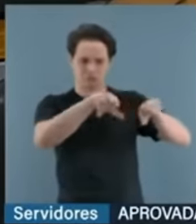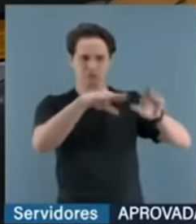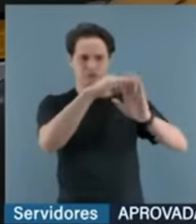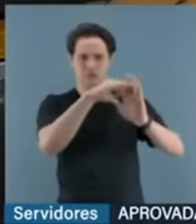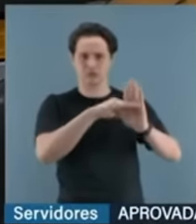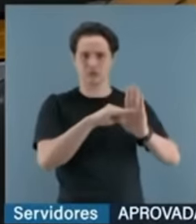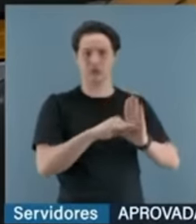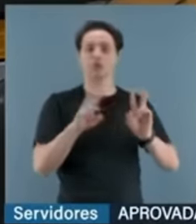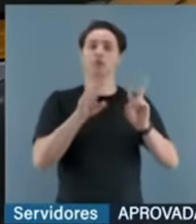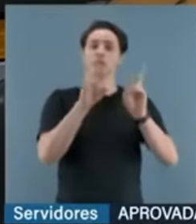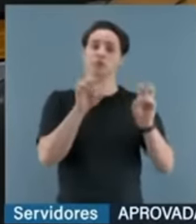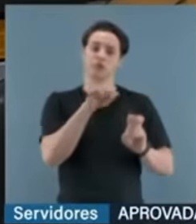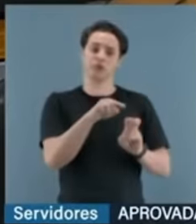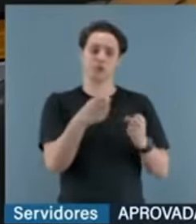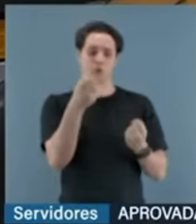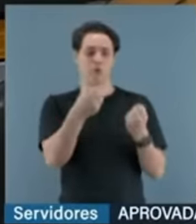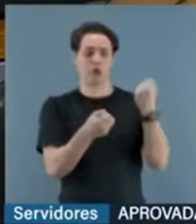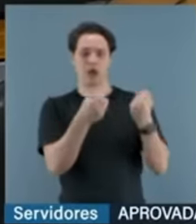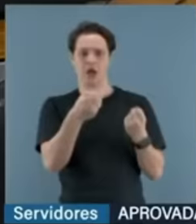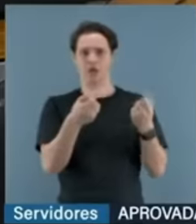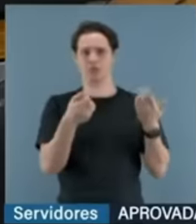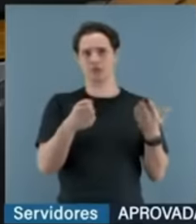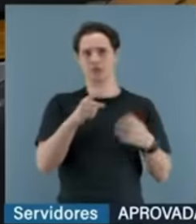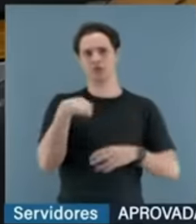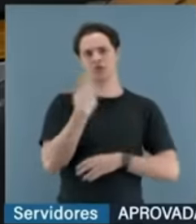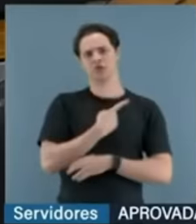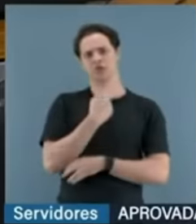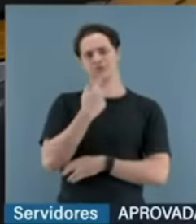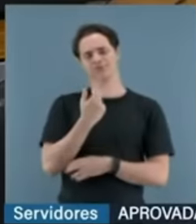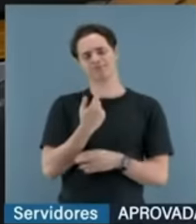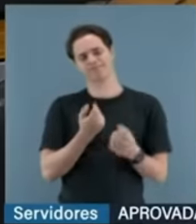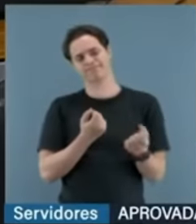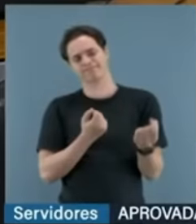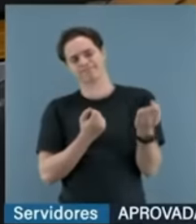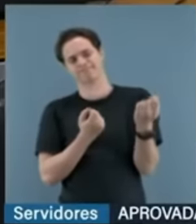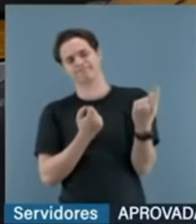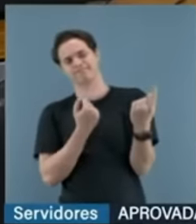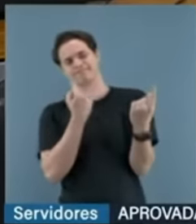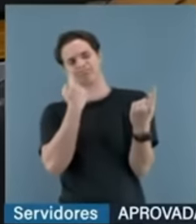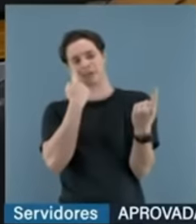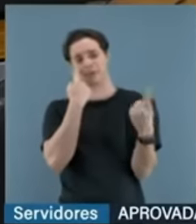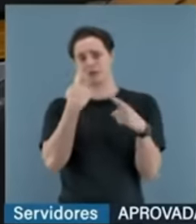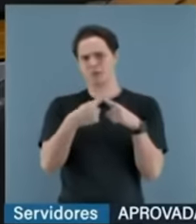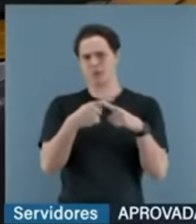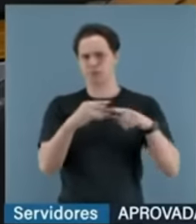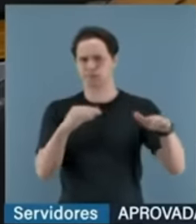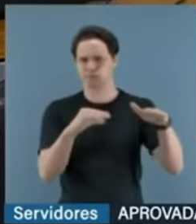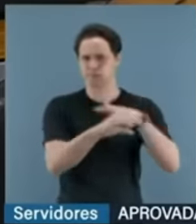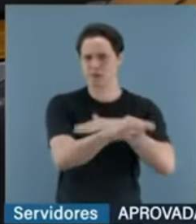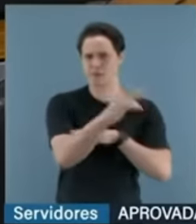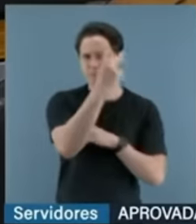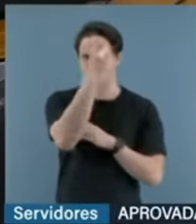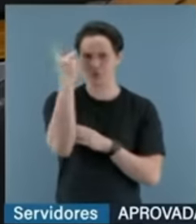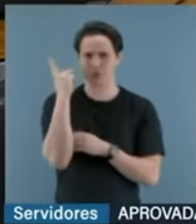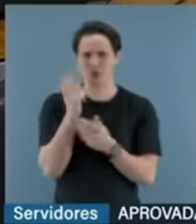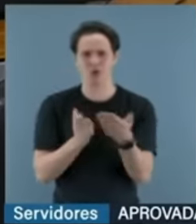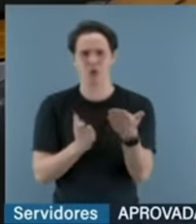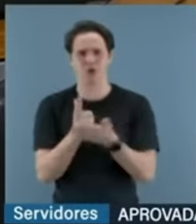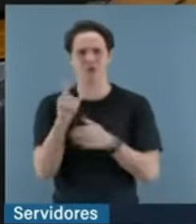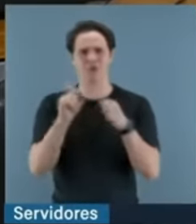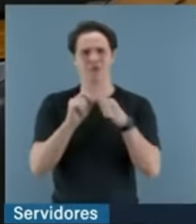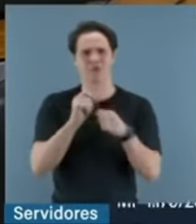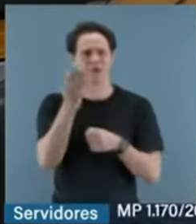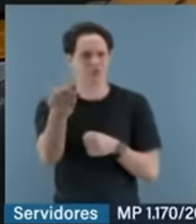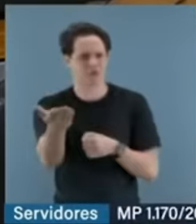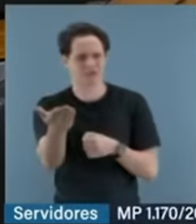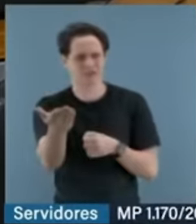Em relação a esse carro, a gente até acha estranho, porque até o depósito para quem comprou o carro foi feito para o senhor ao invés de